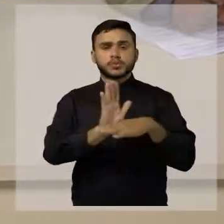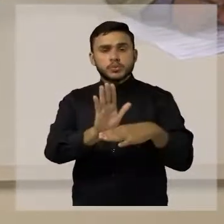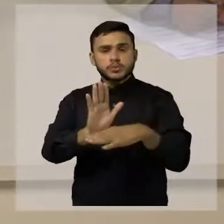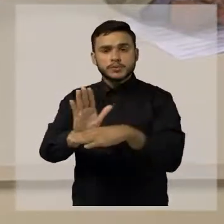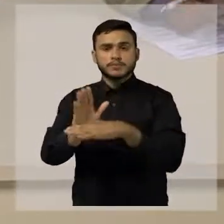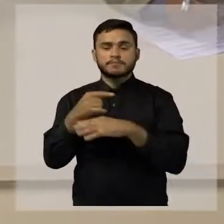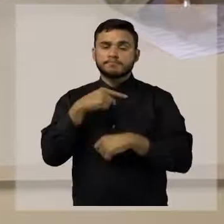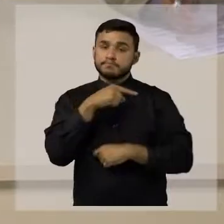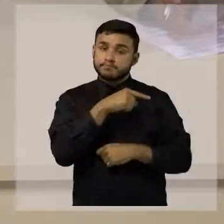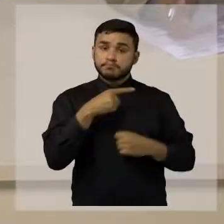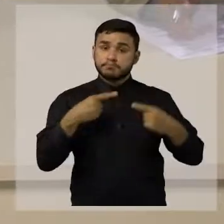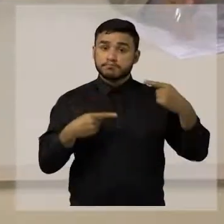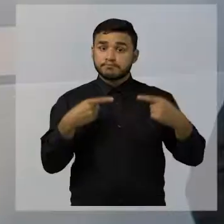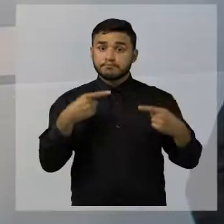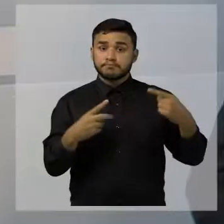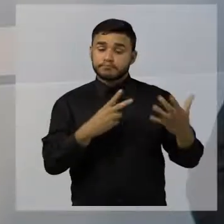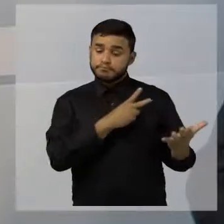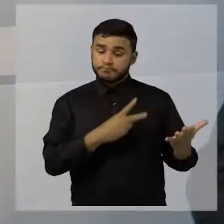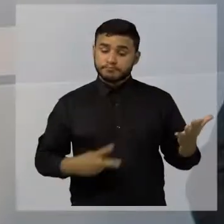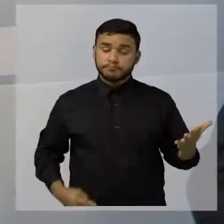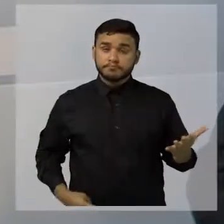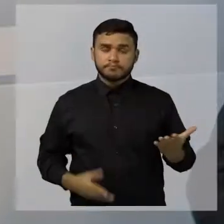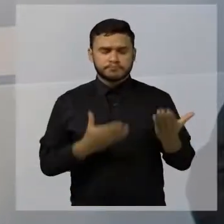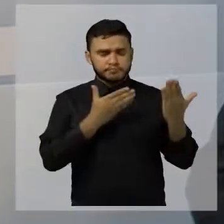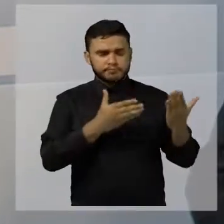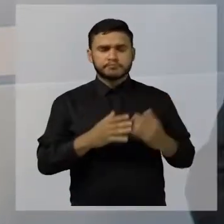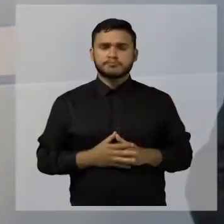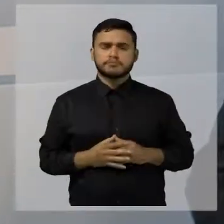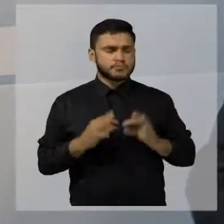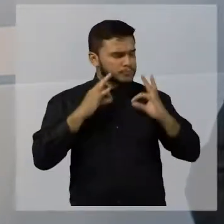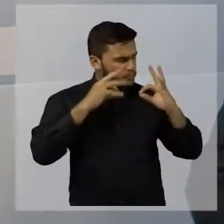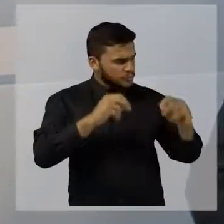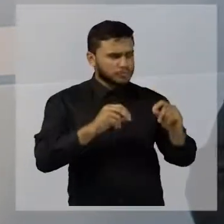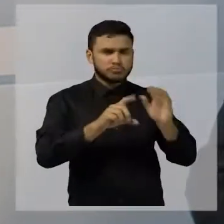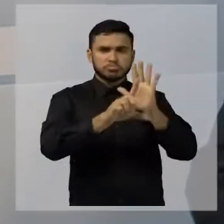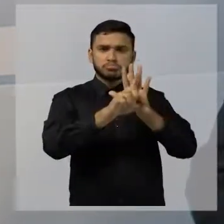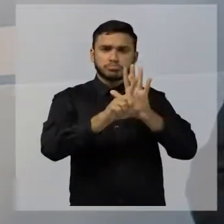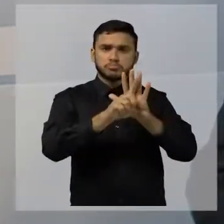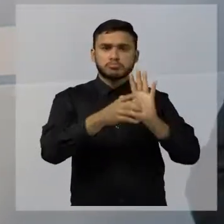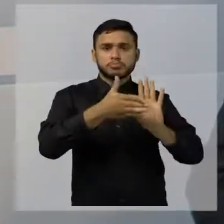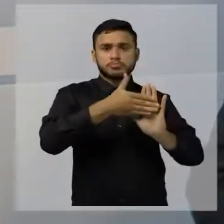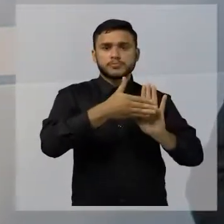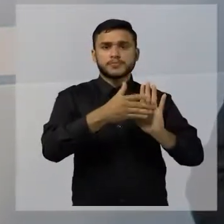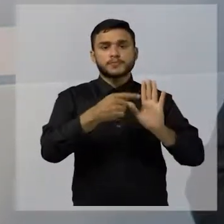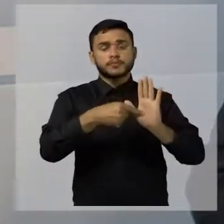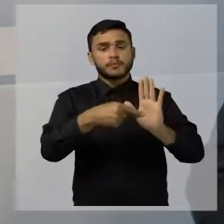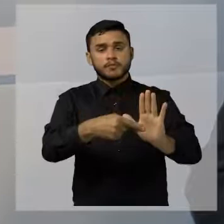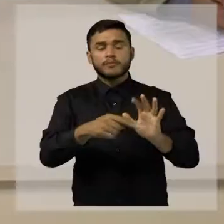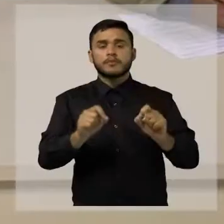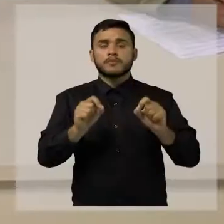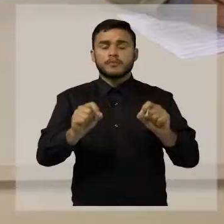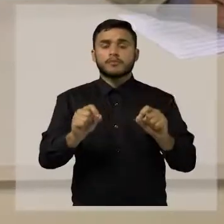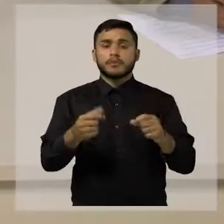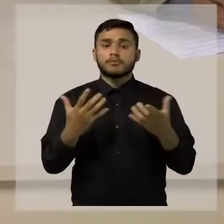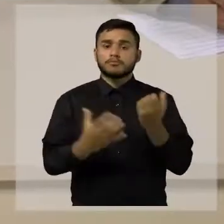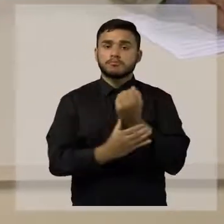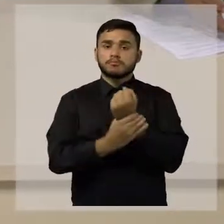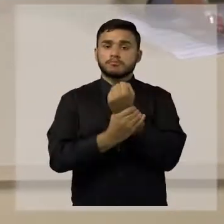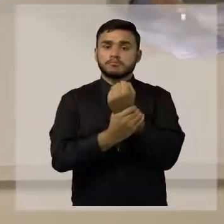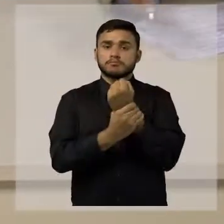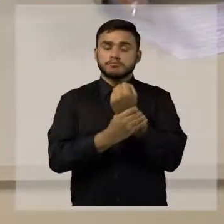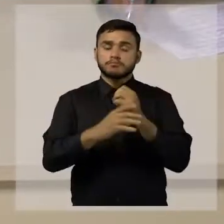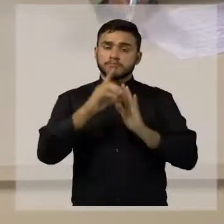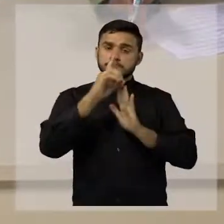aquelas matérias, legislações, proposituras que dizem respeito à garantia